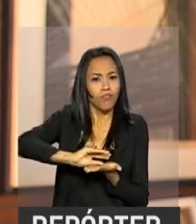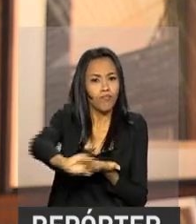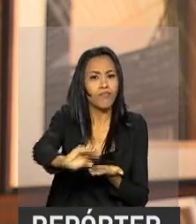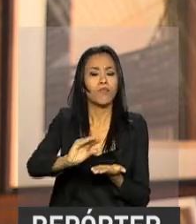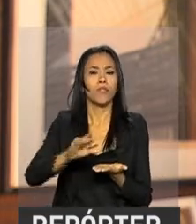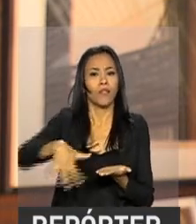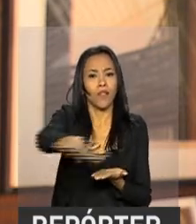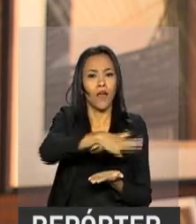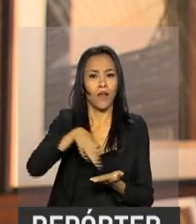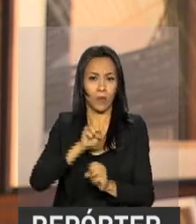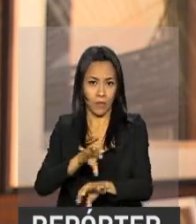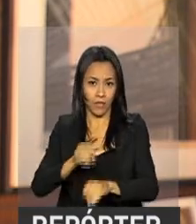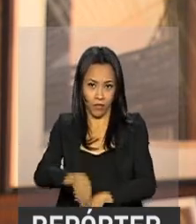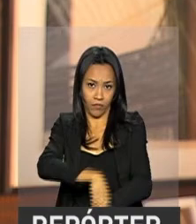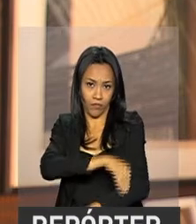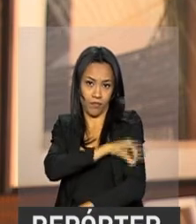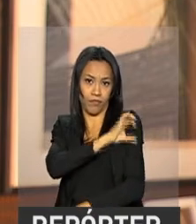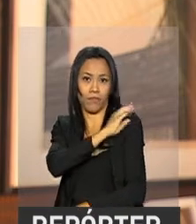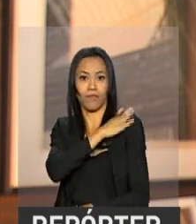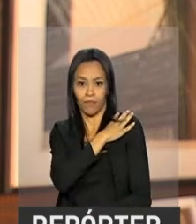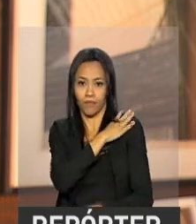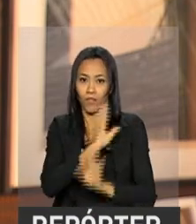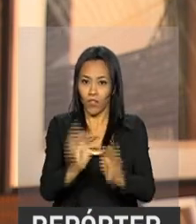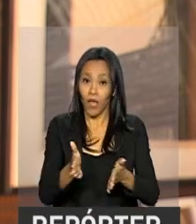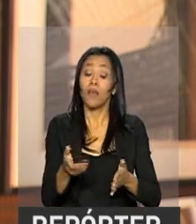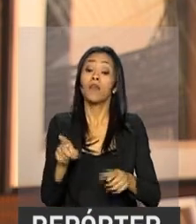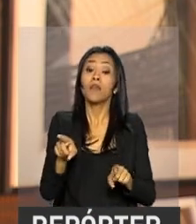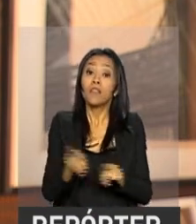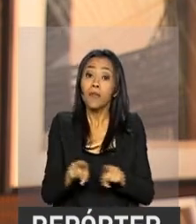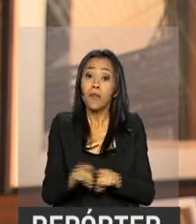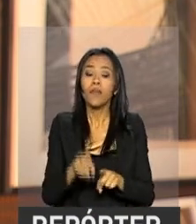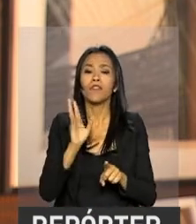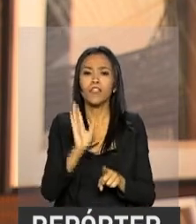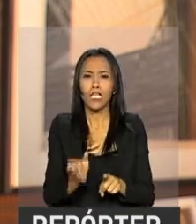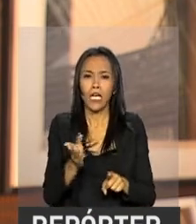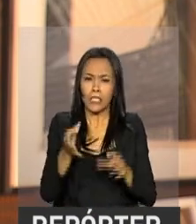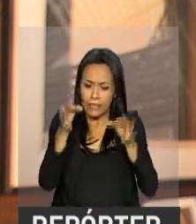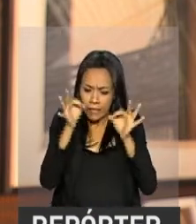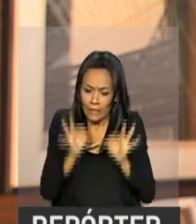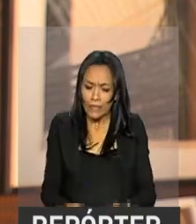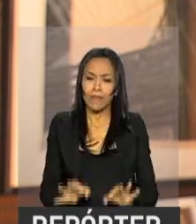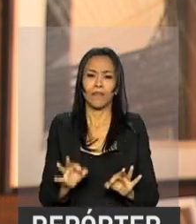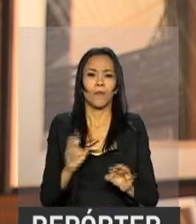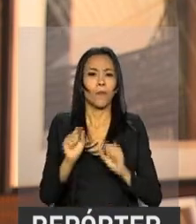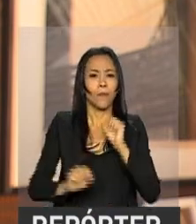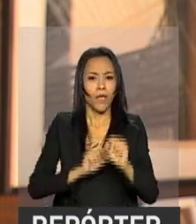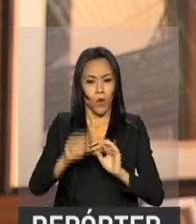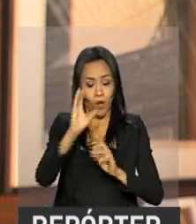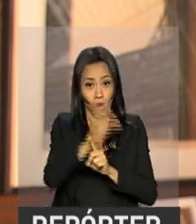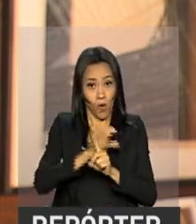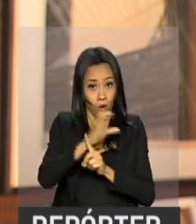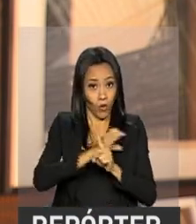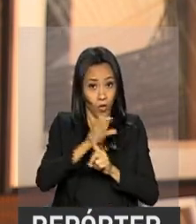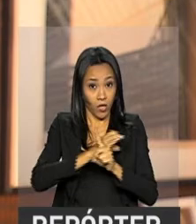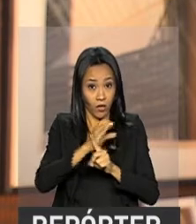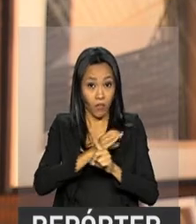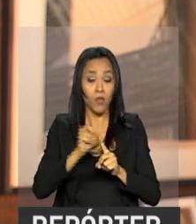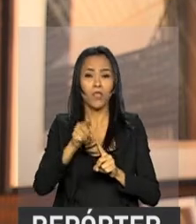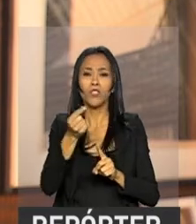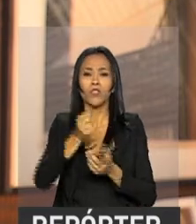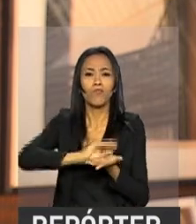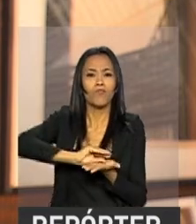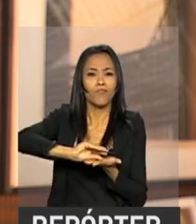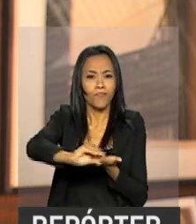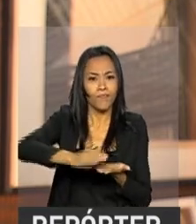para a educação básica e ao mesmo tempo estamos cumprindo rigorosamente o cronograma de liberação dos recursos